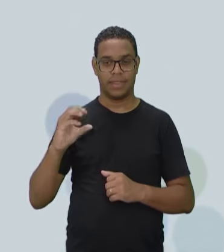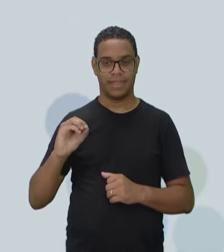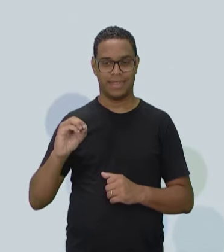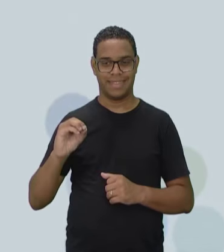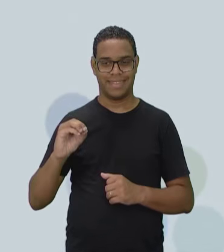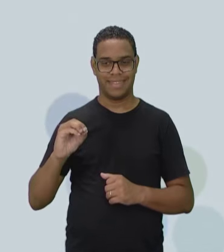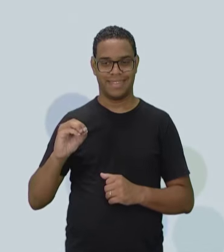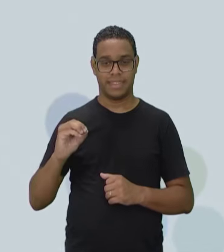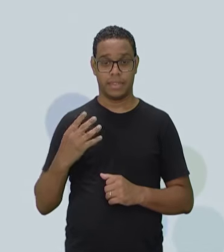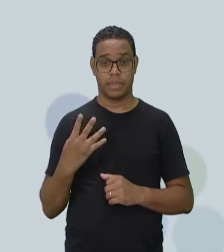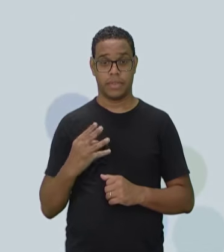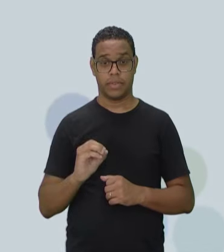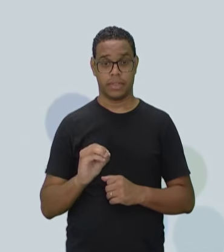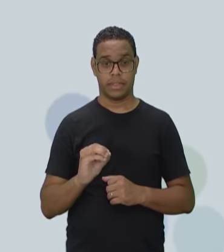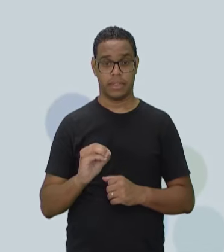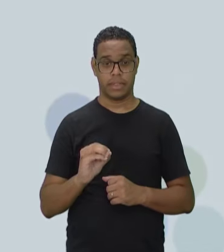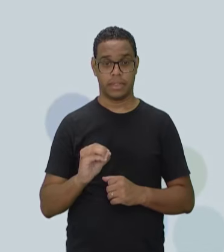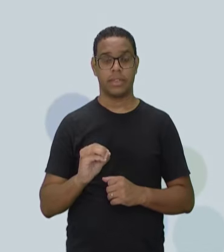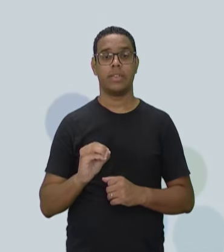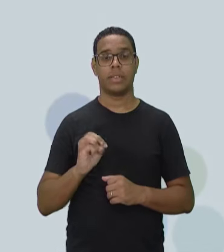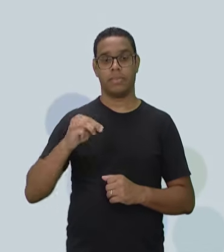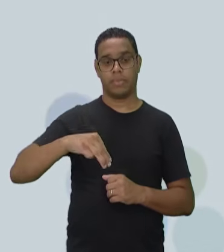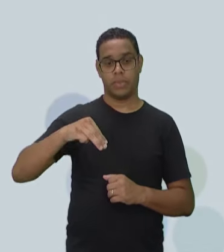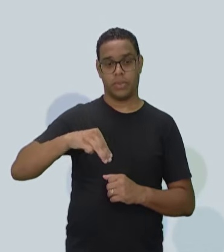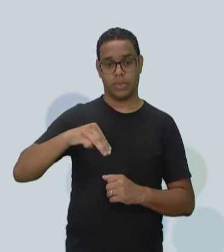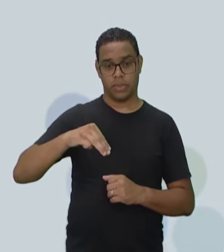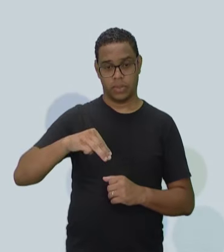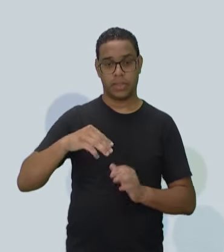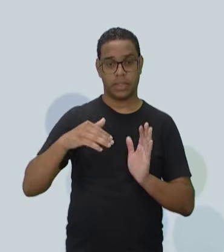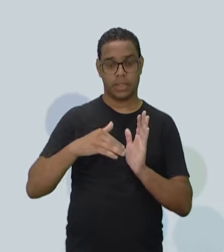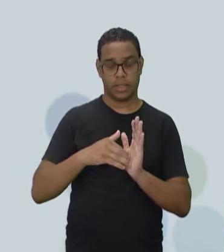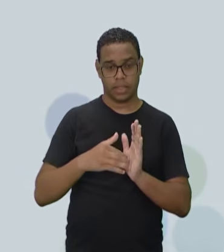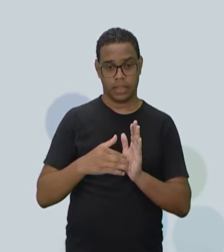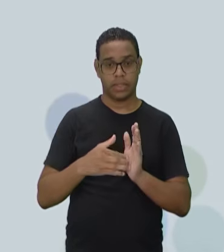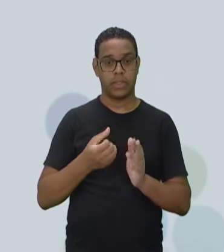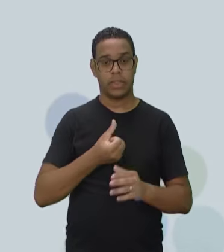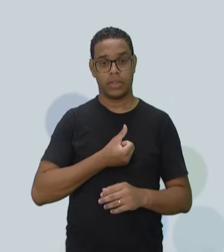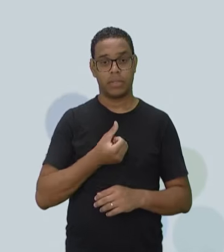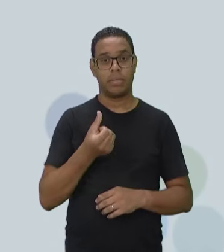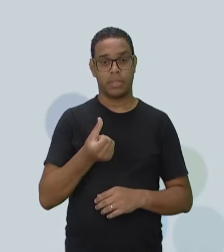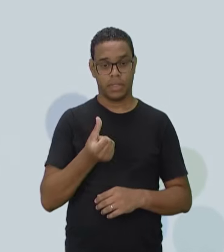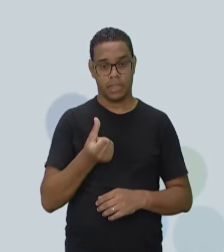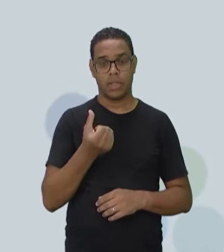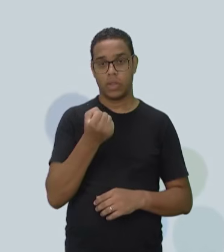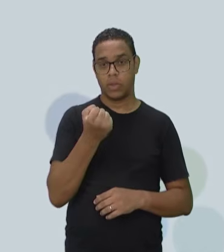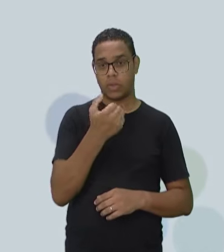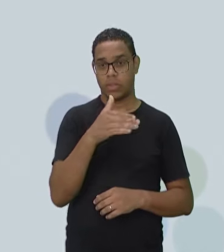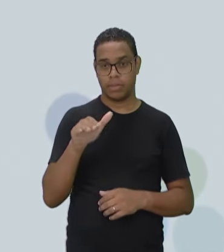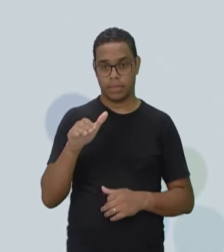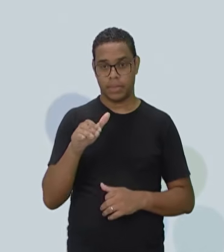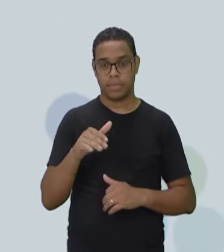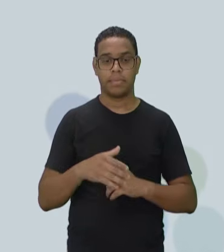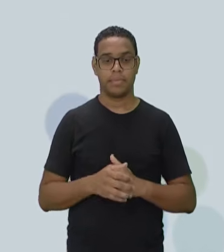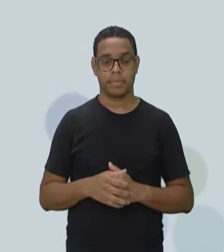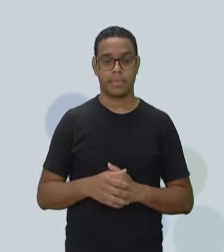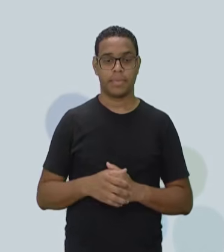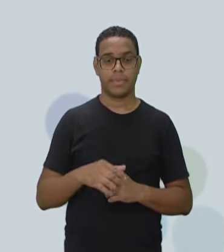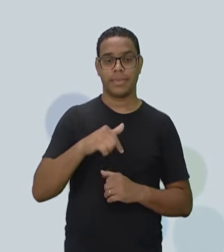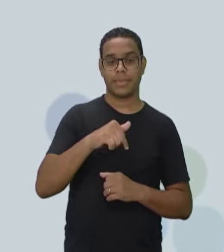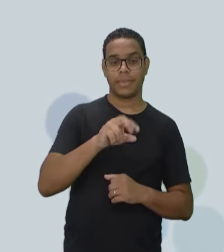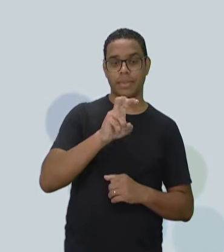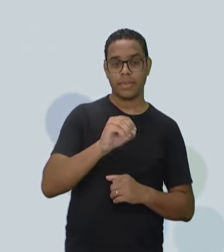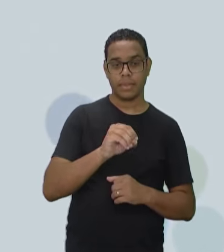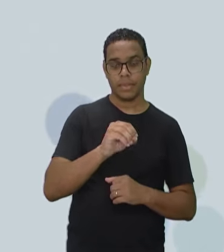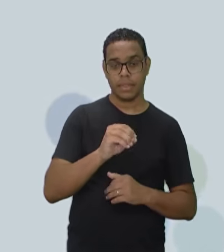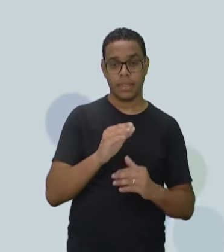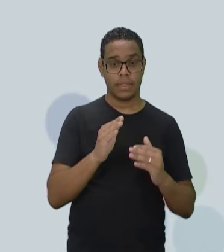30, 40 minutos até chegar aqui às 8h30. Então, das